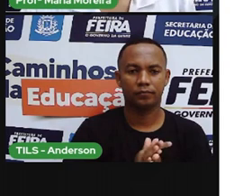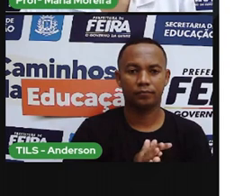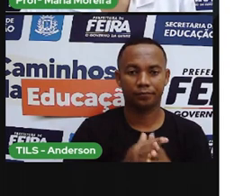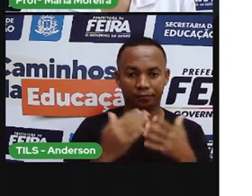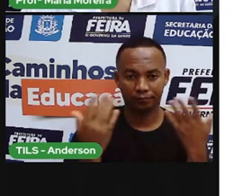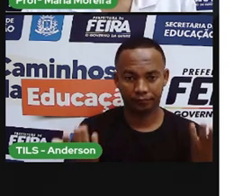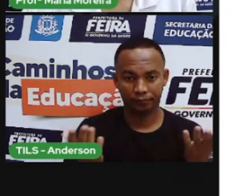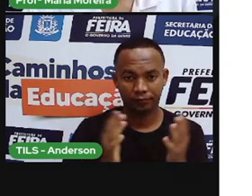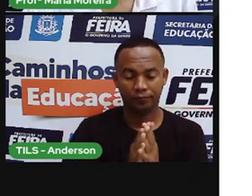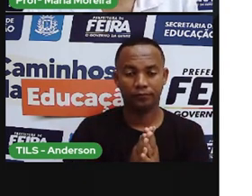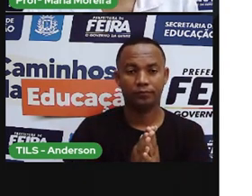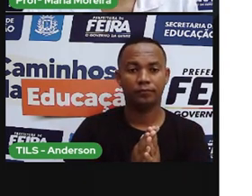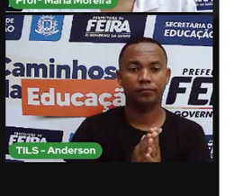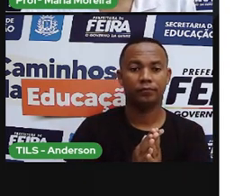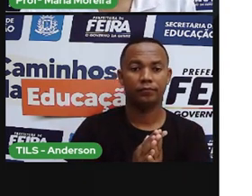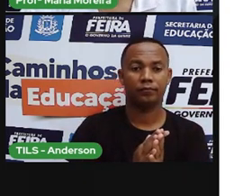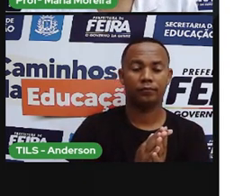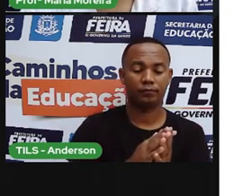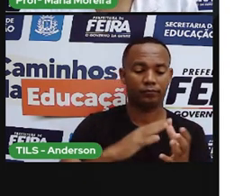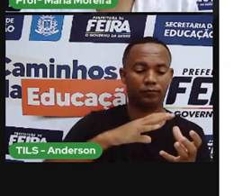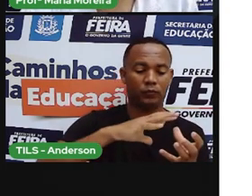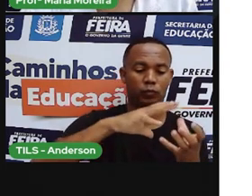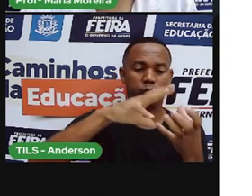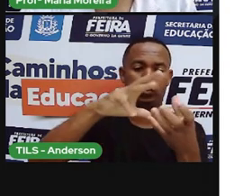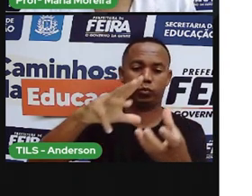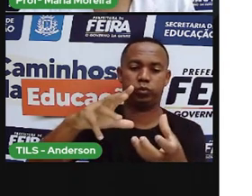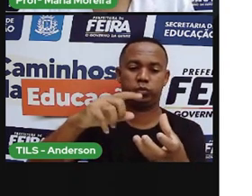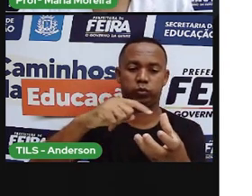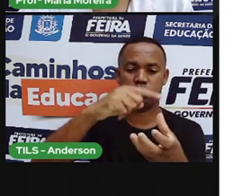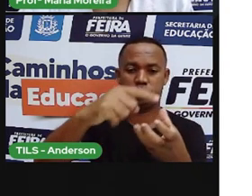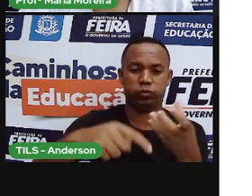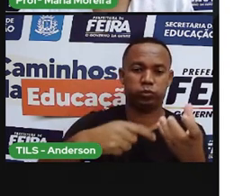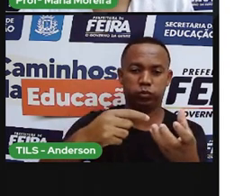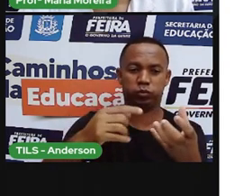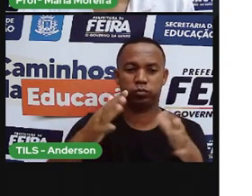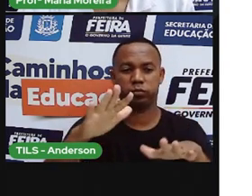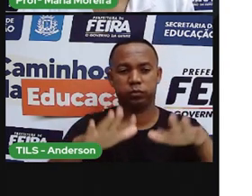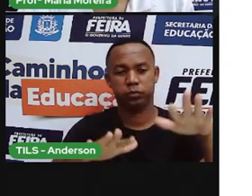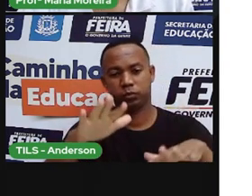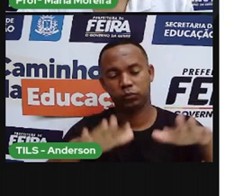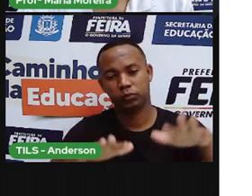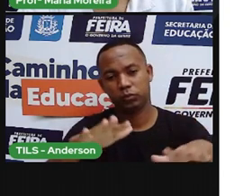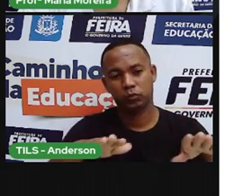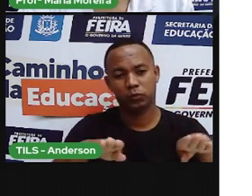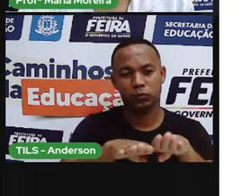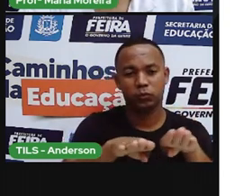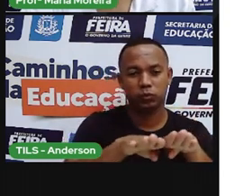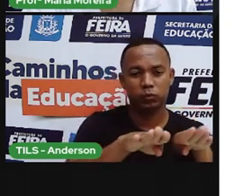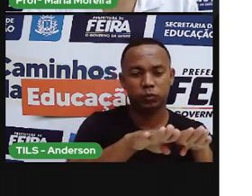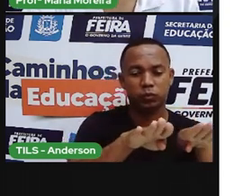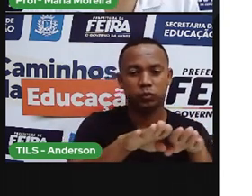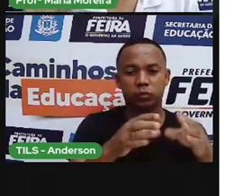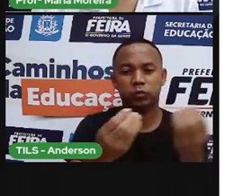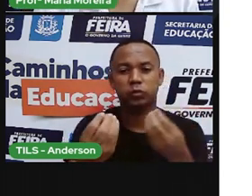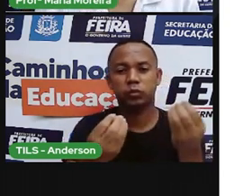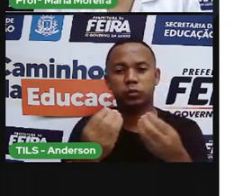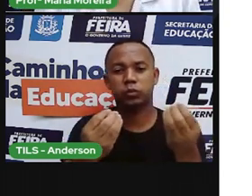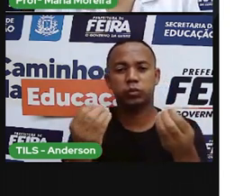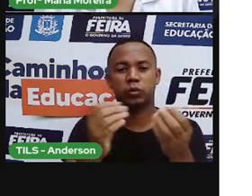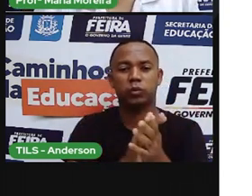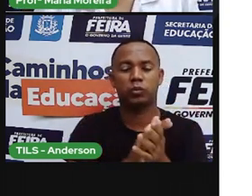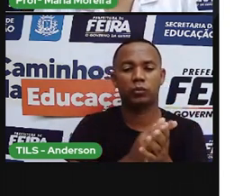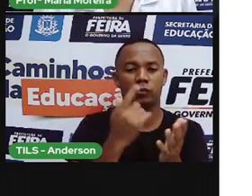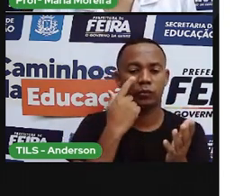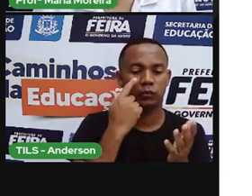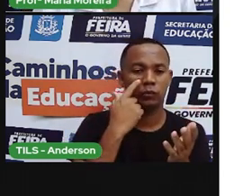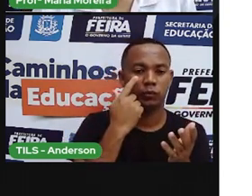Bom, a superfície terrestre, ela é irregular, né? Que é uma característica que impossibilita a